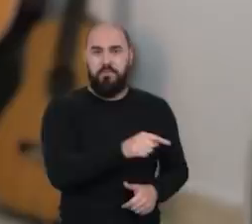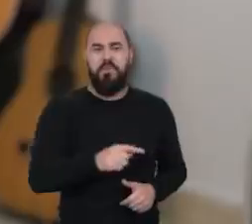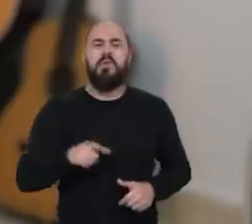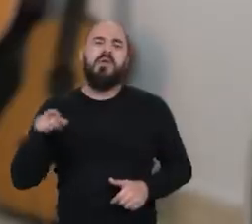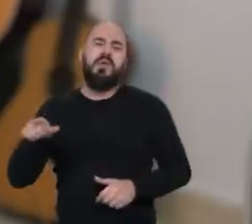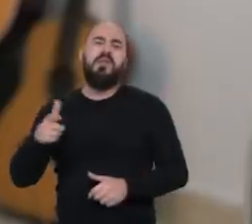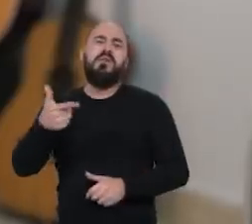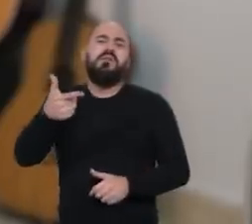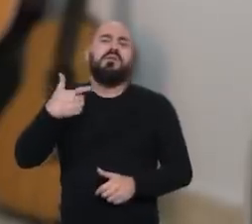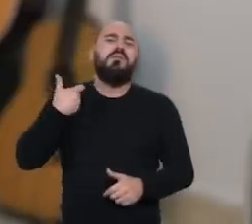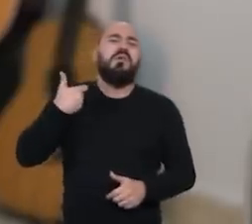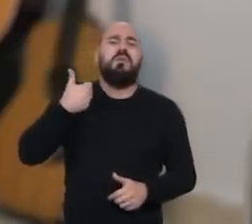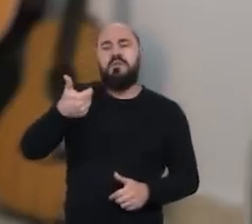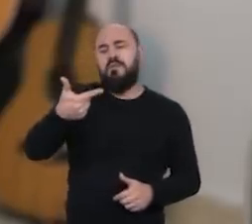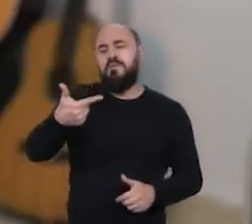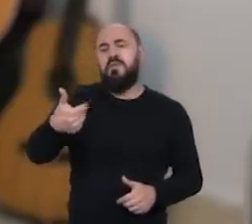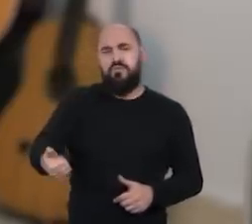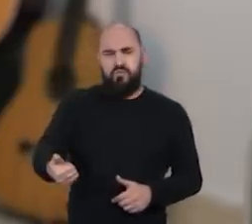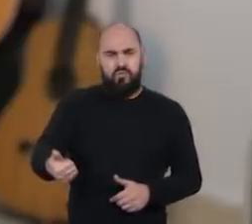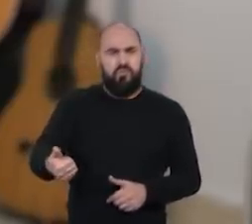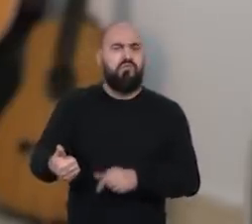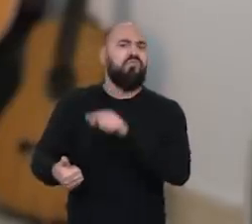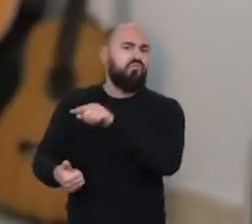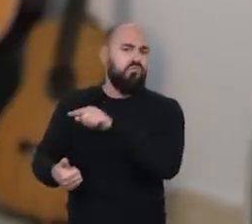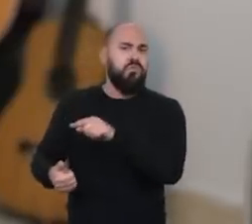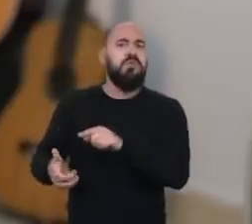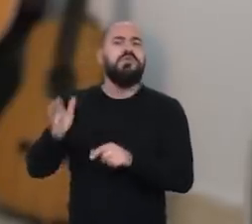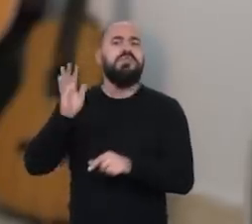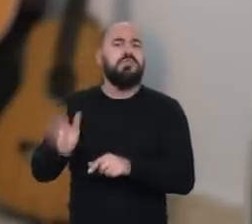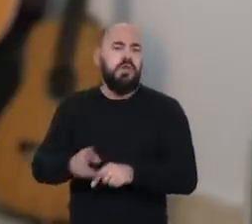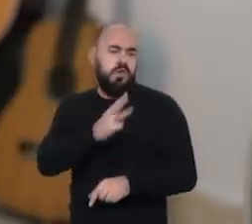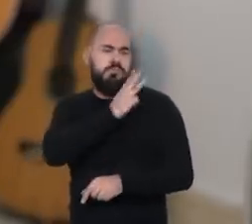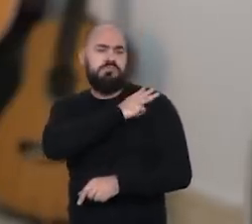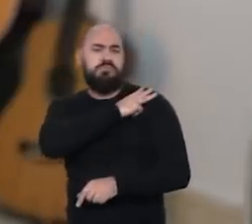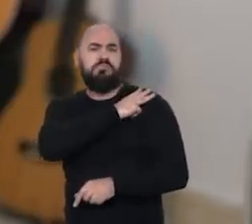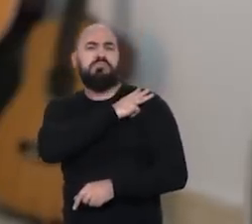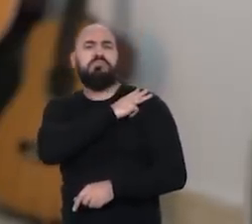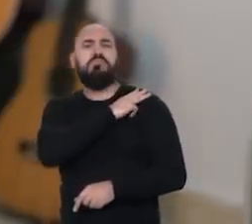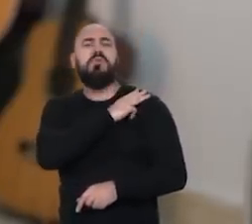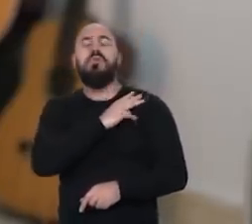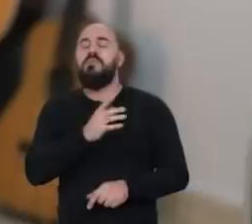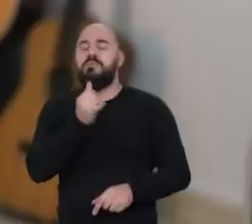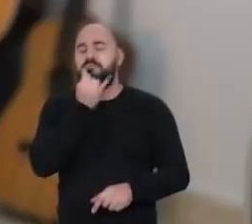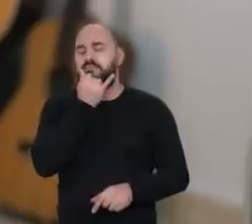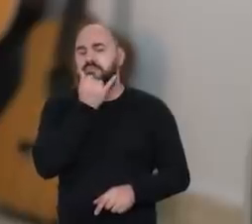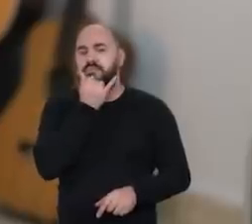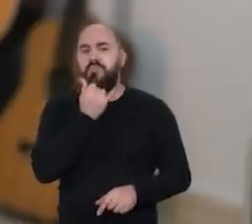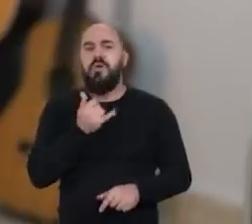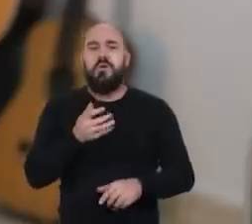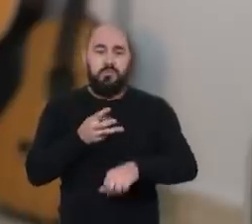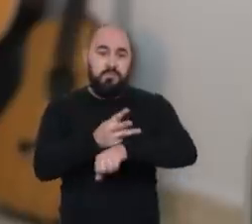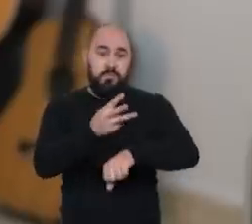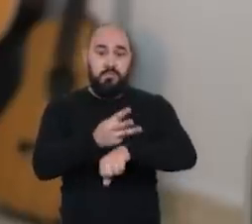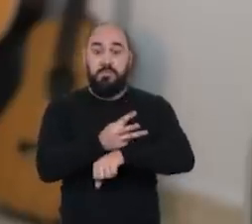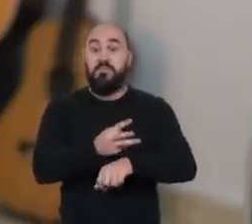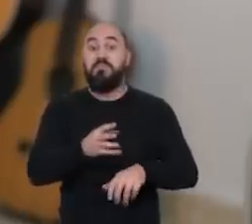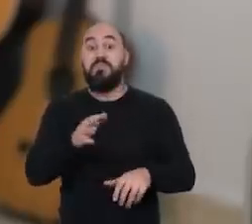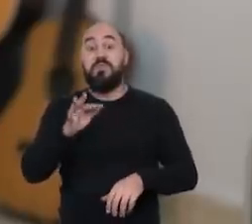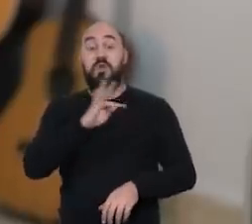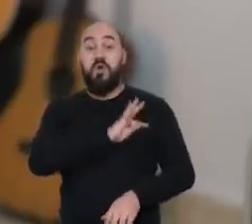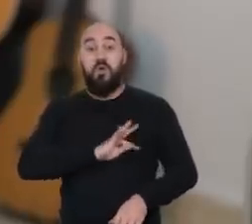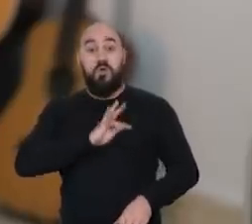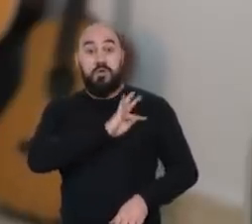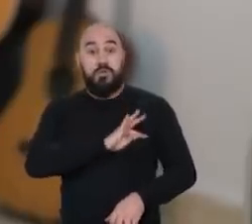21 anos, havia acabado de concluir o terceiro ano de teologia, iria fazer o quarto ano, e a Lise,